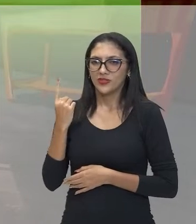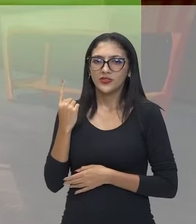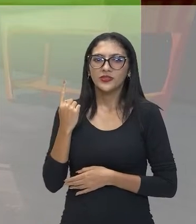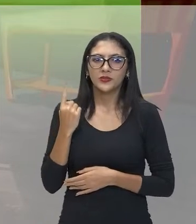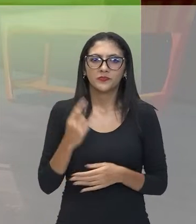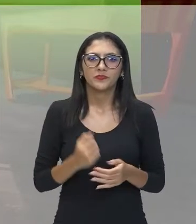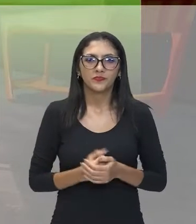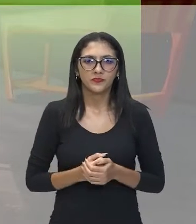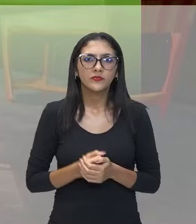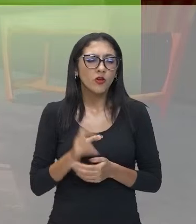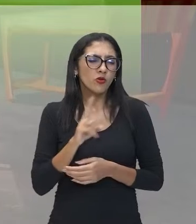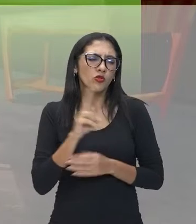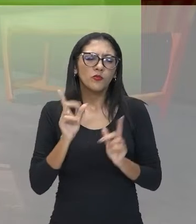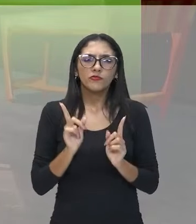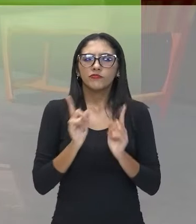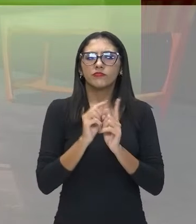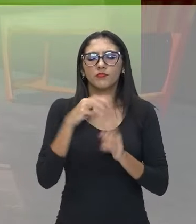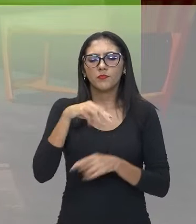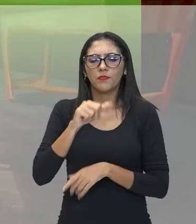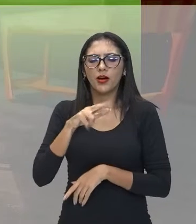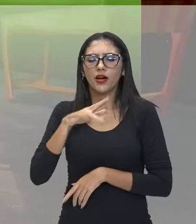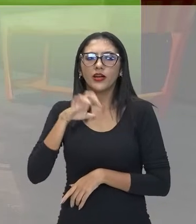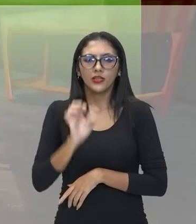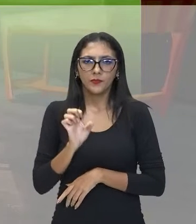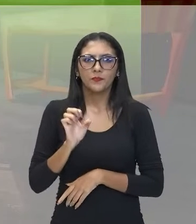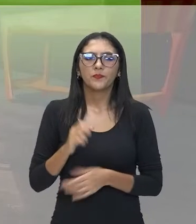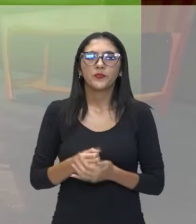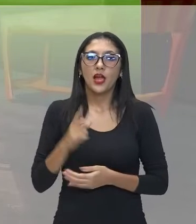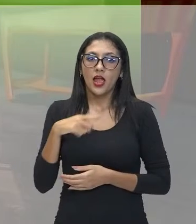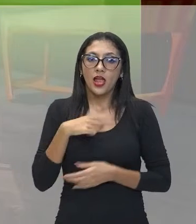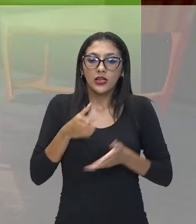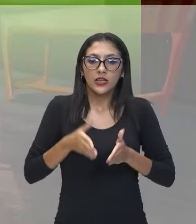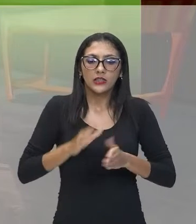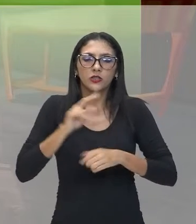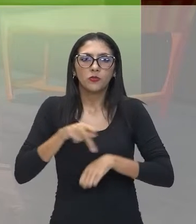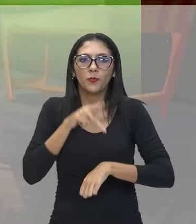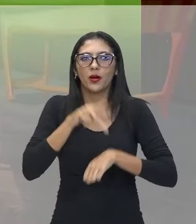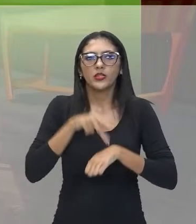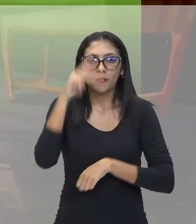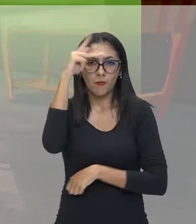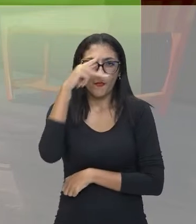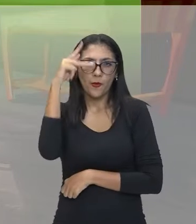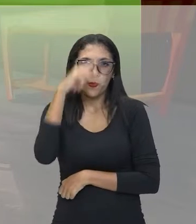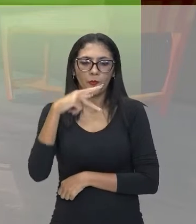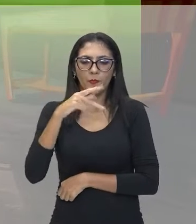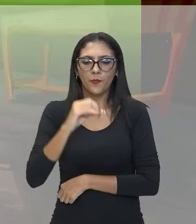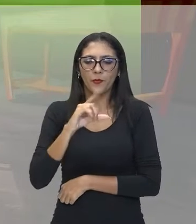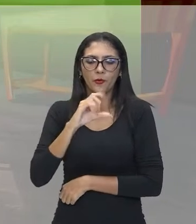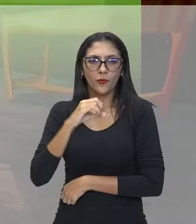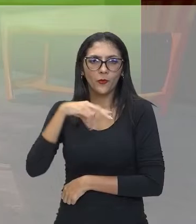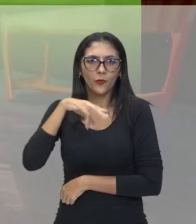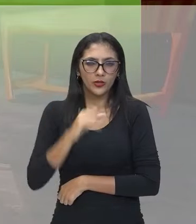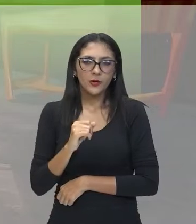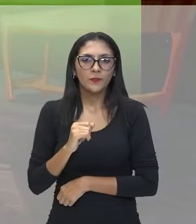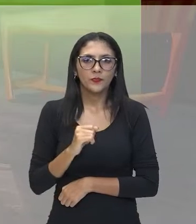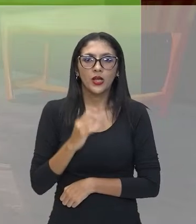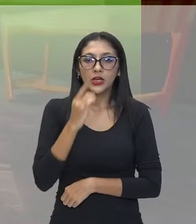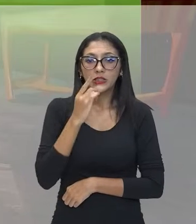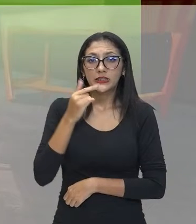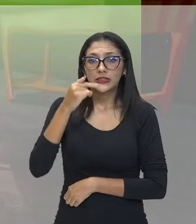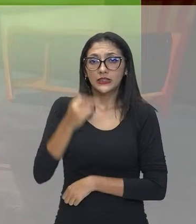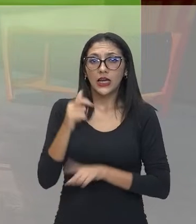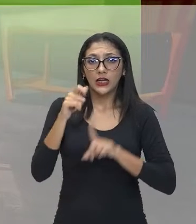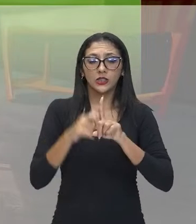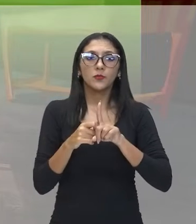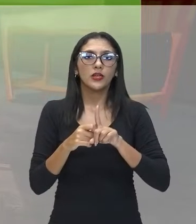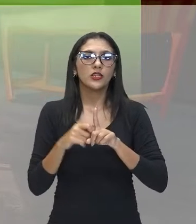conhecida como Marie Curie. Ela nasceu na Varsóvia, na Polônia, lá no dia 7 de novembro de